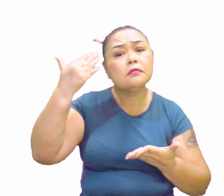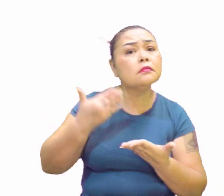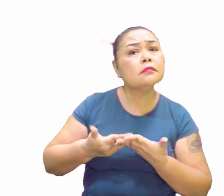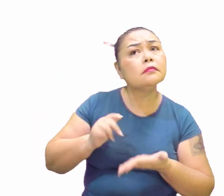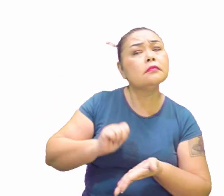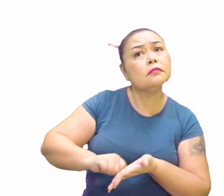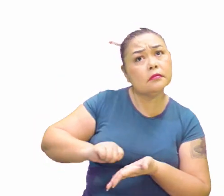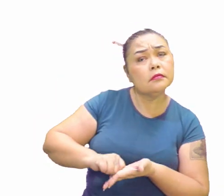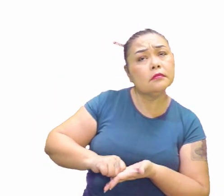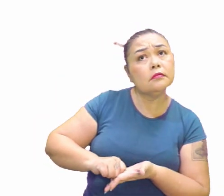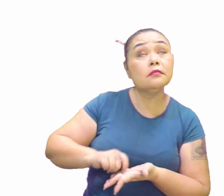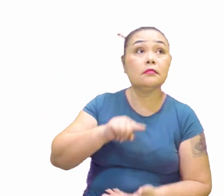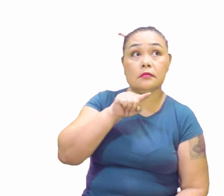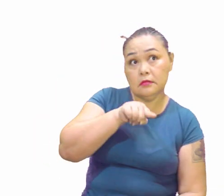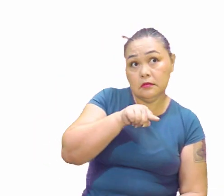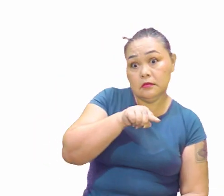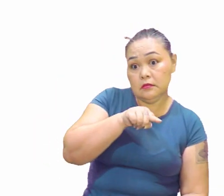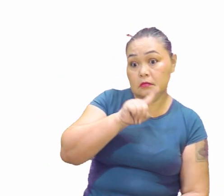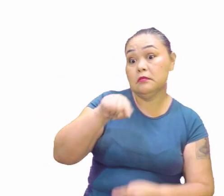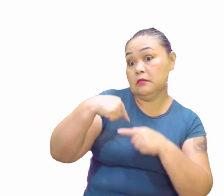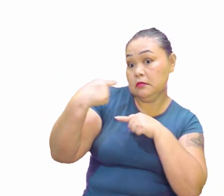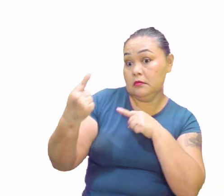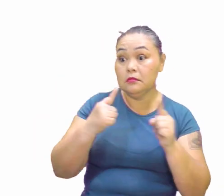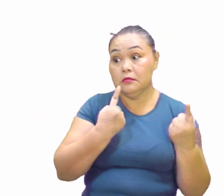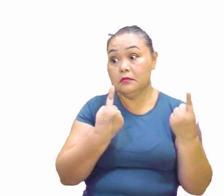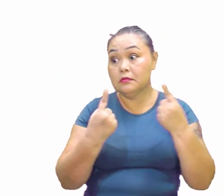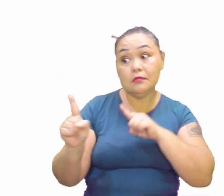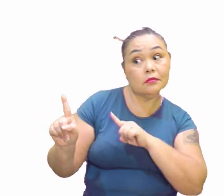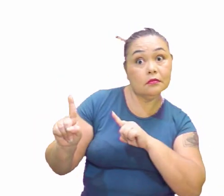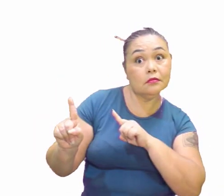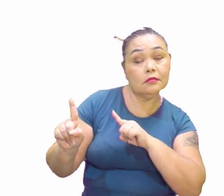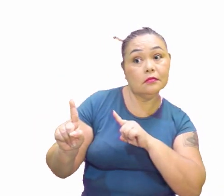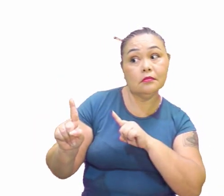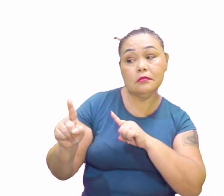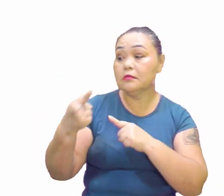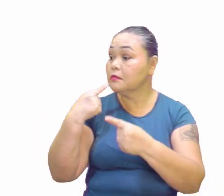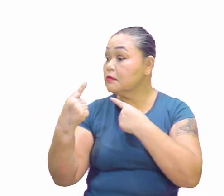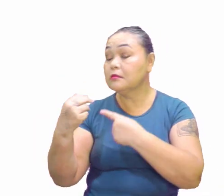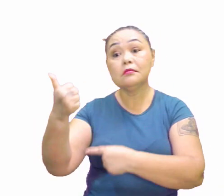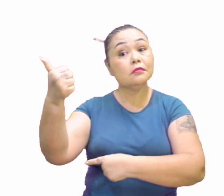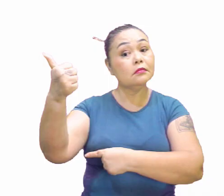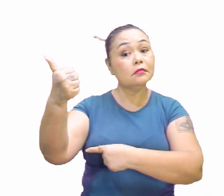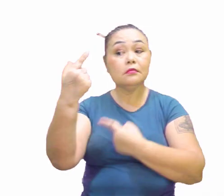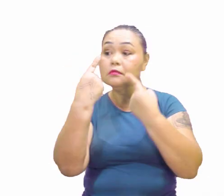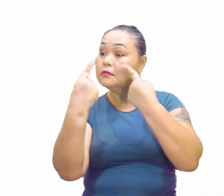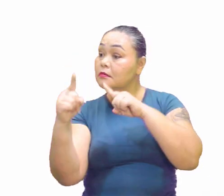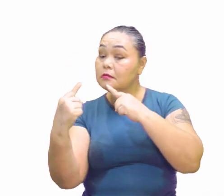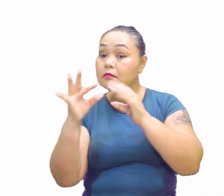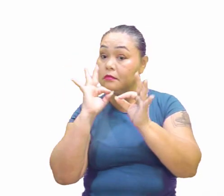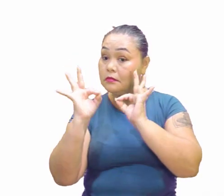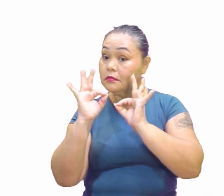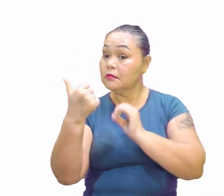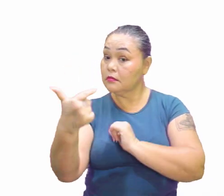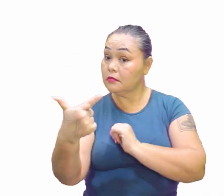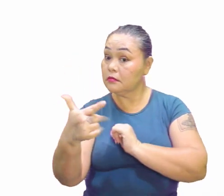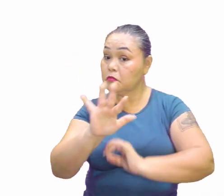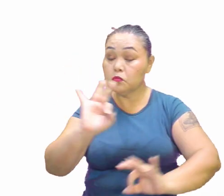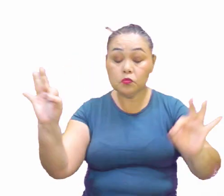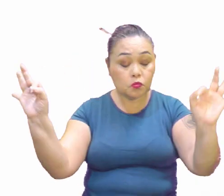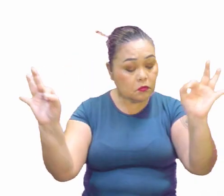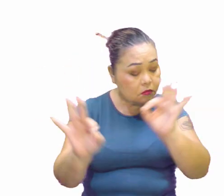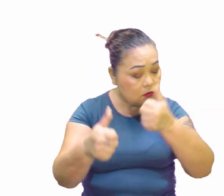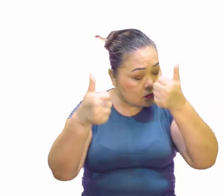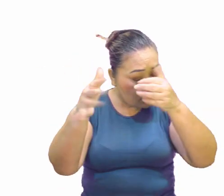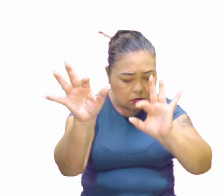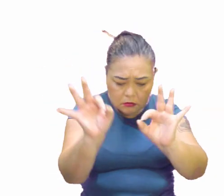defender. O pós, o contra, aí vai ser o argumento 1 e o argumento 2. Pronto,